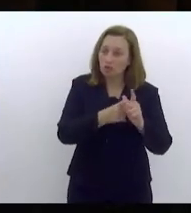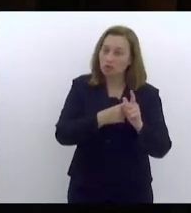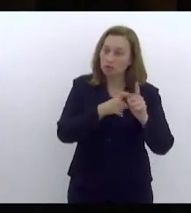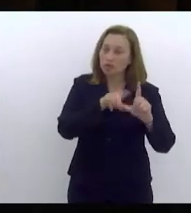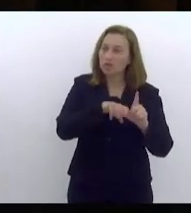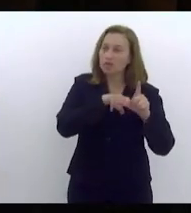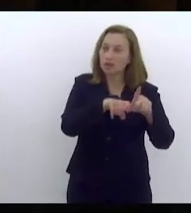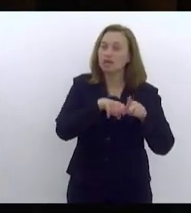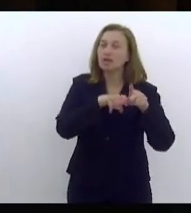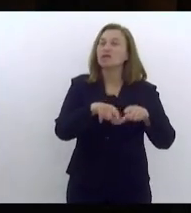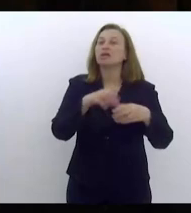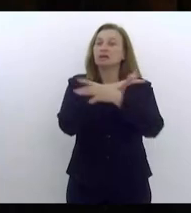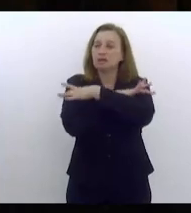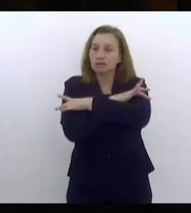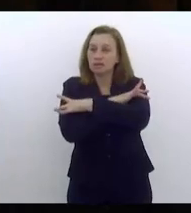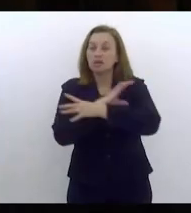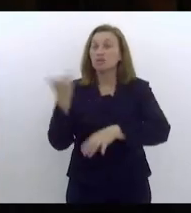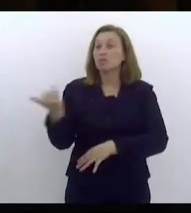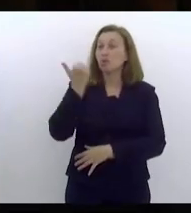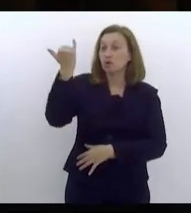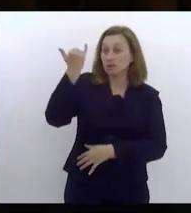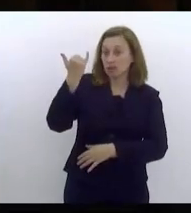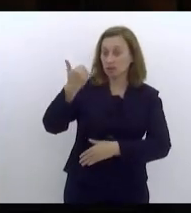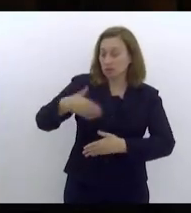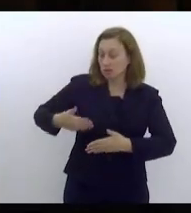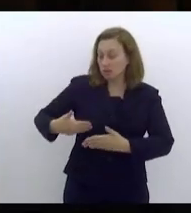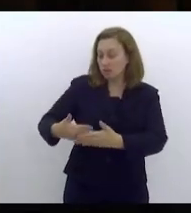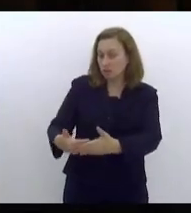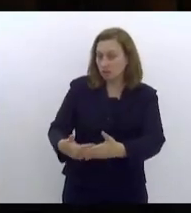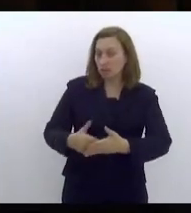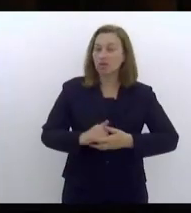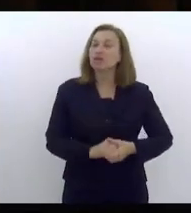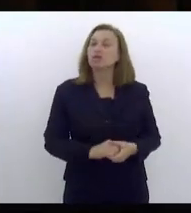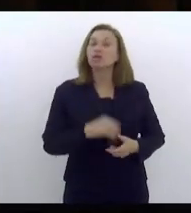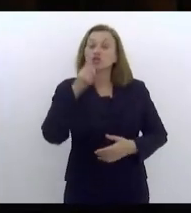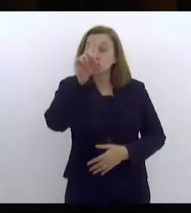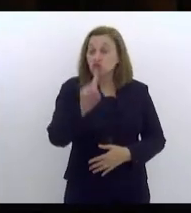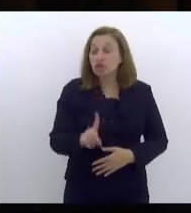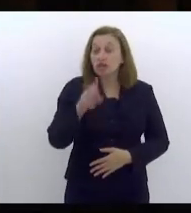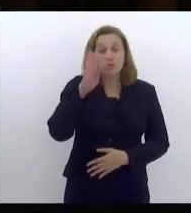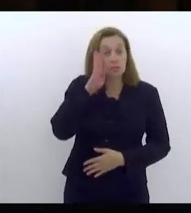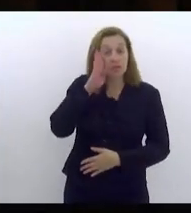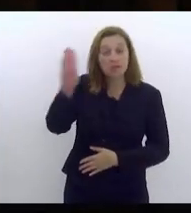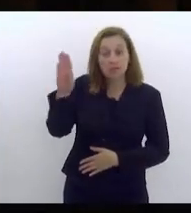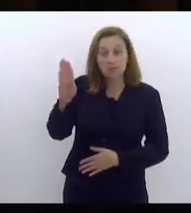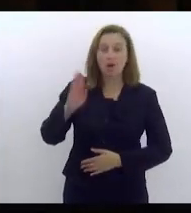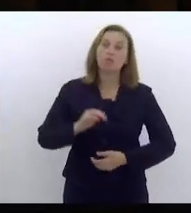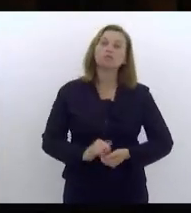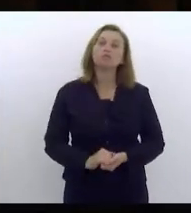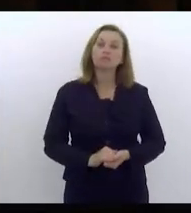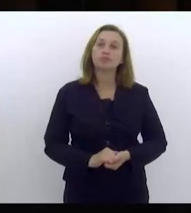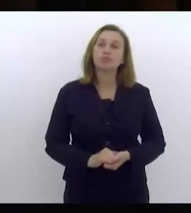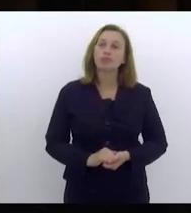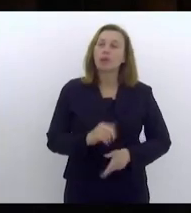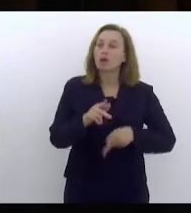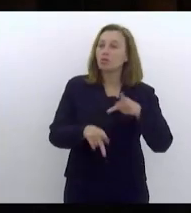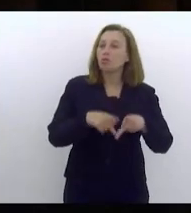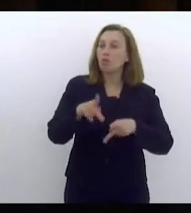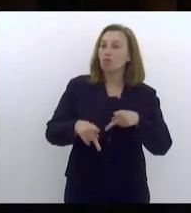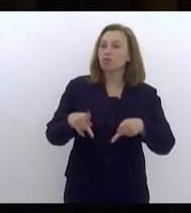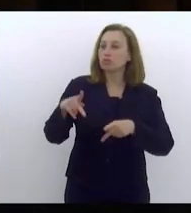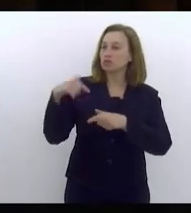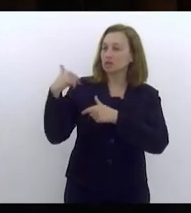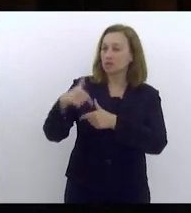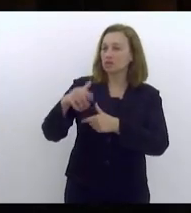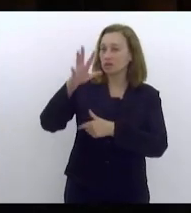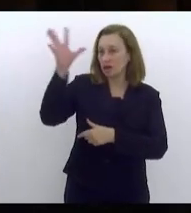sentido, é um importante passo para a gente consolidar os direitos fundamentais para os povos tradicionais de